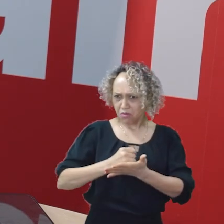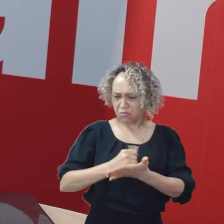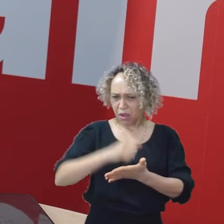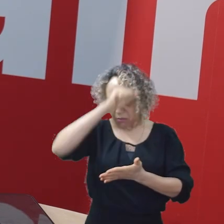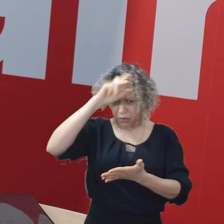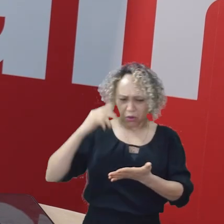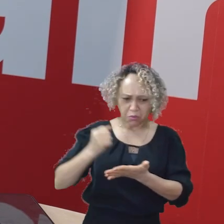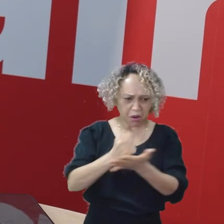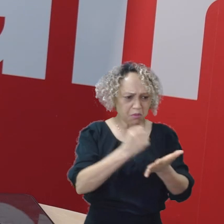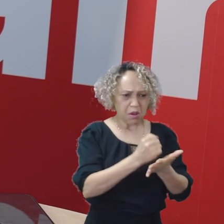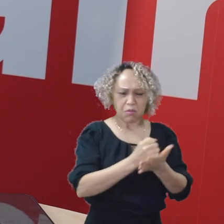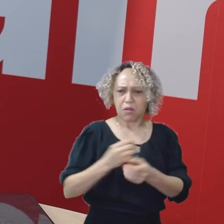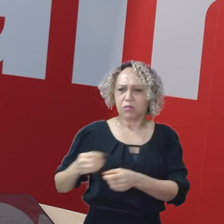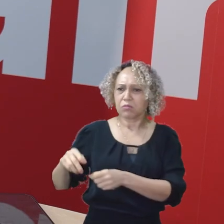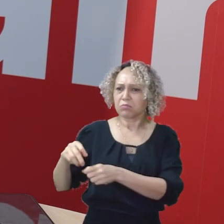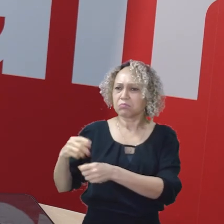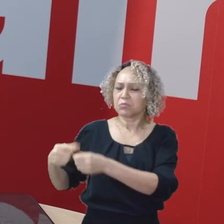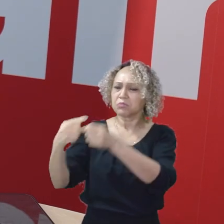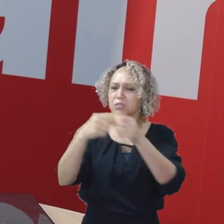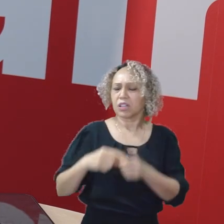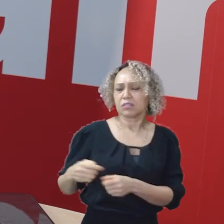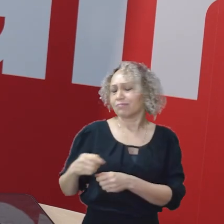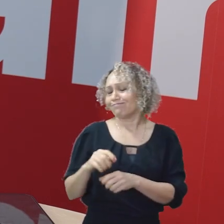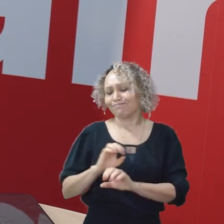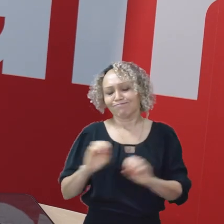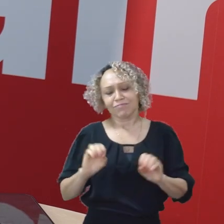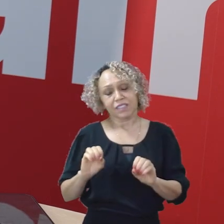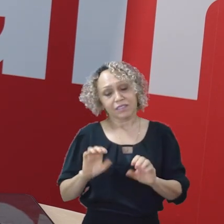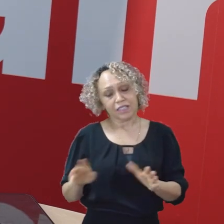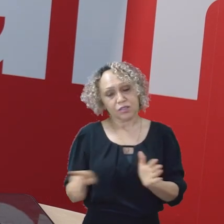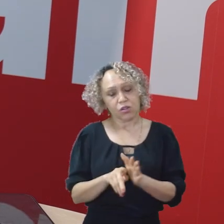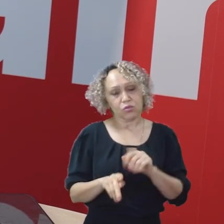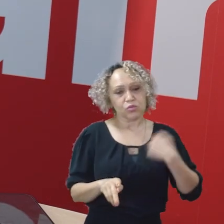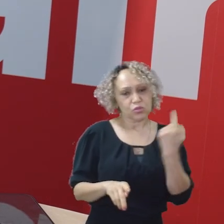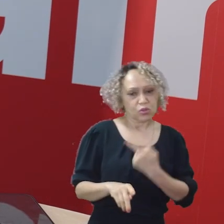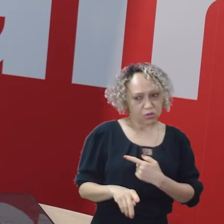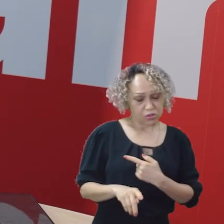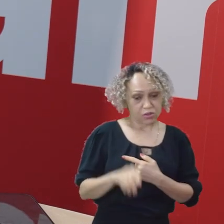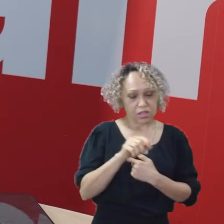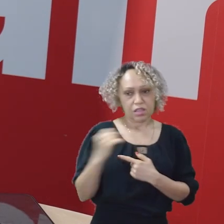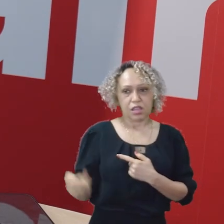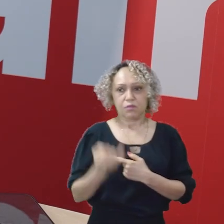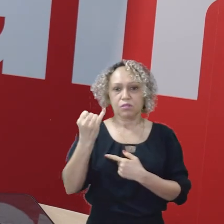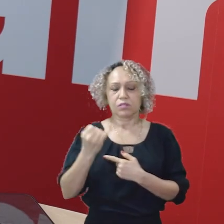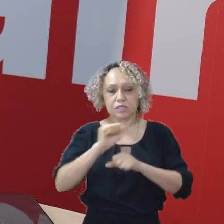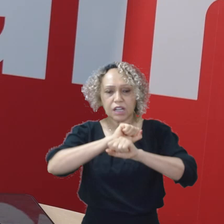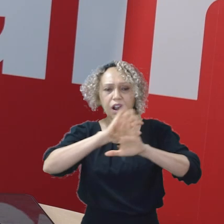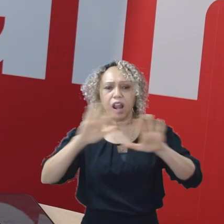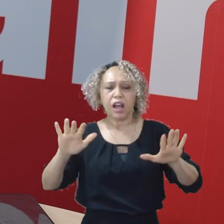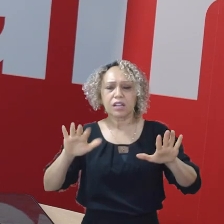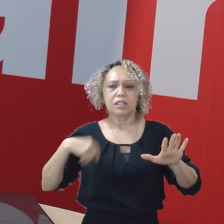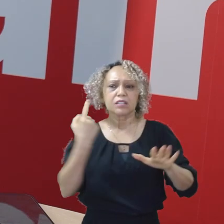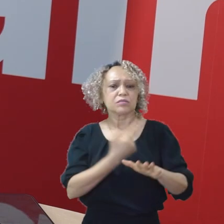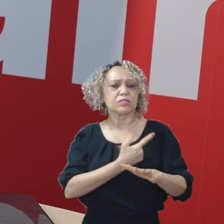apoio de prefeitos pelo país afora, de prefeitos e governadores, a não ser os nossos. Então, acho que isso também é importante a